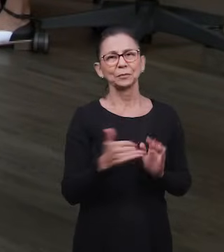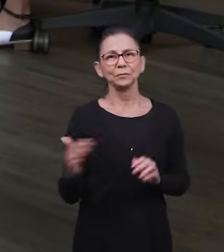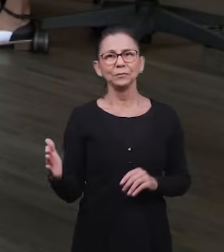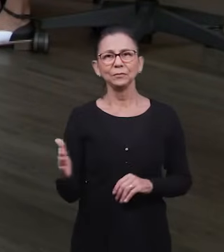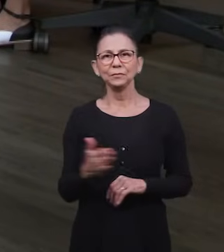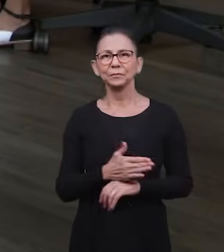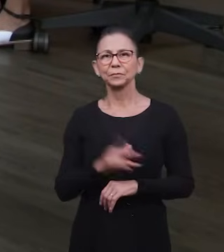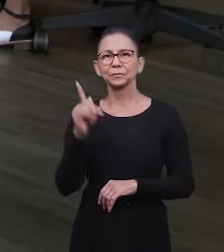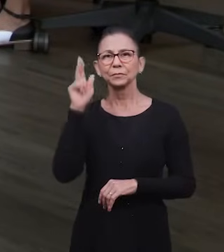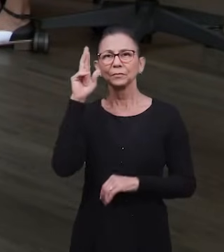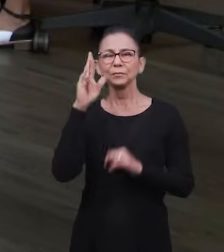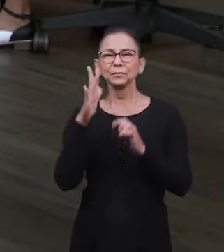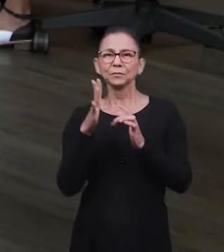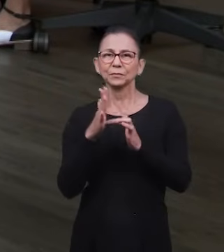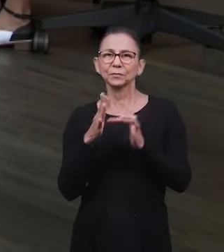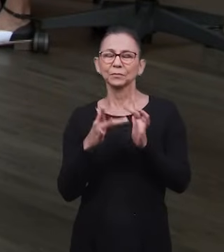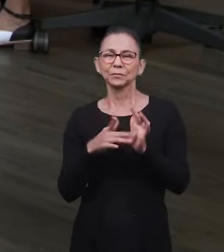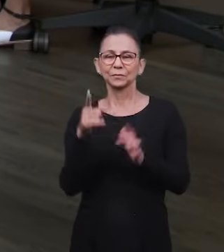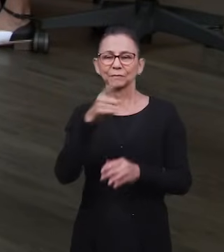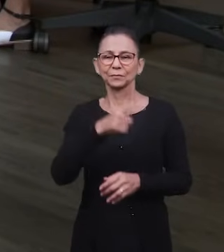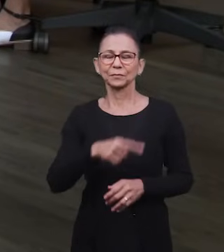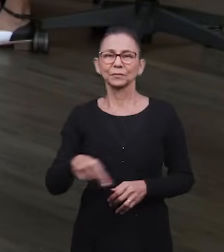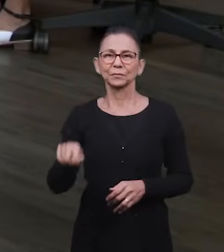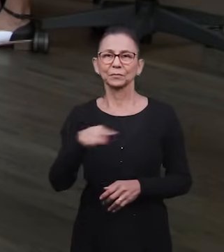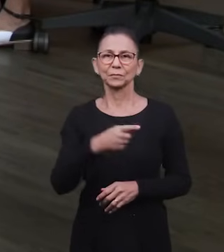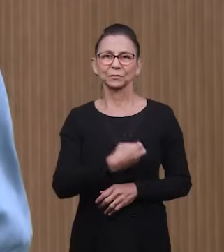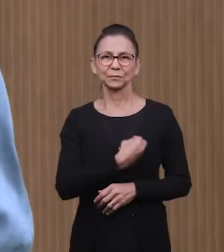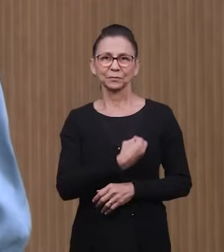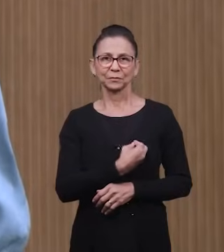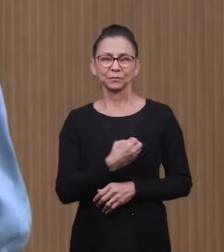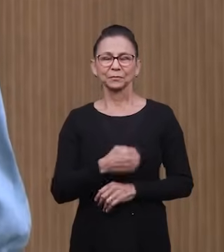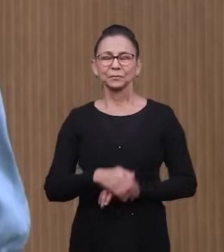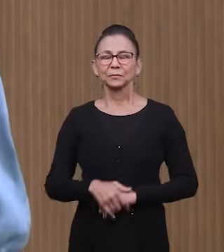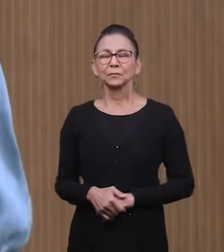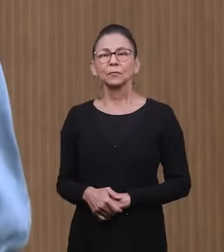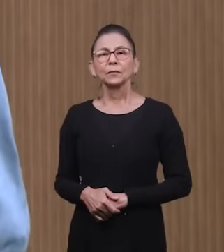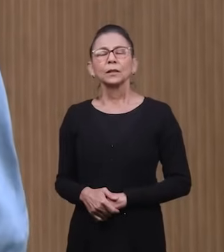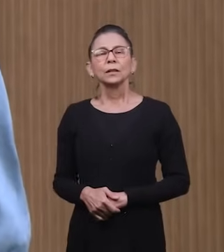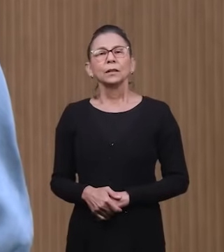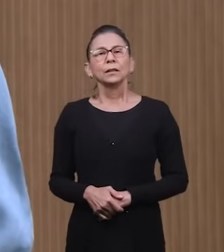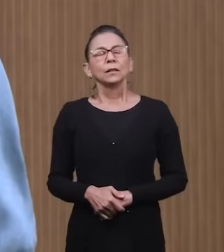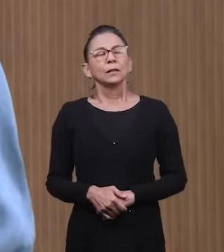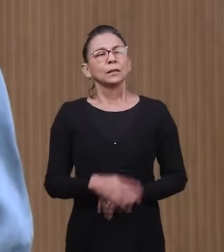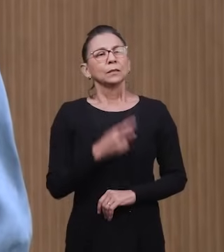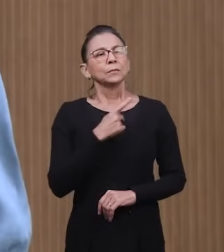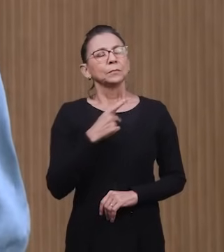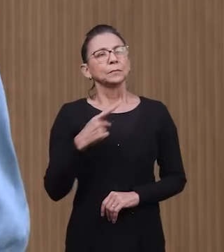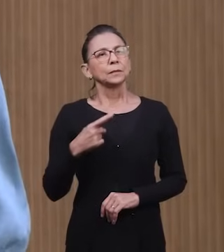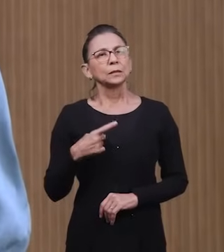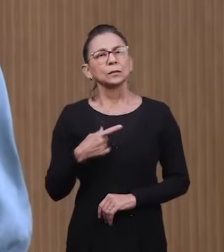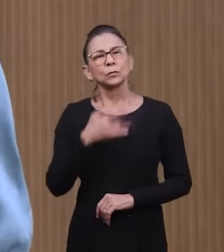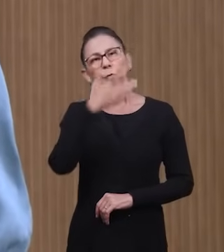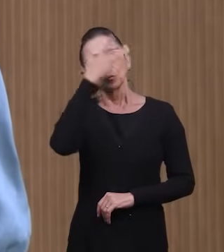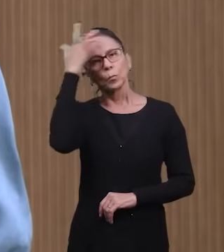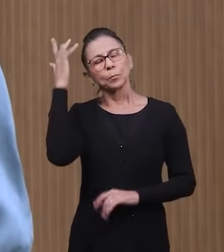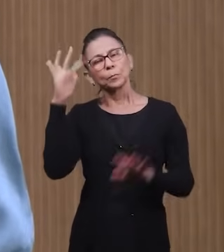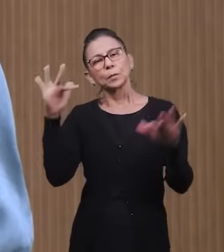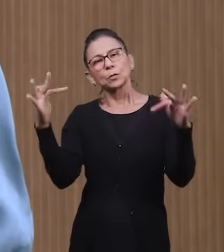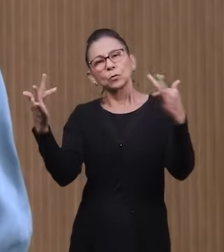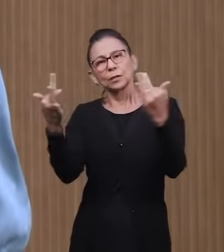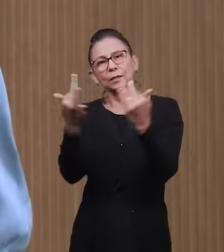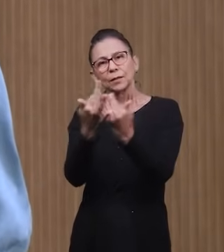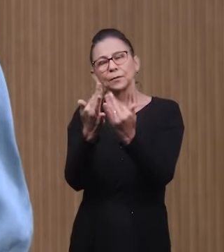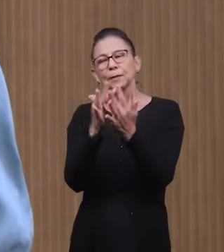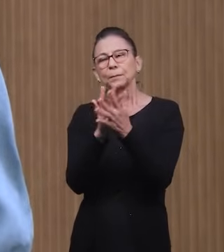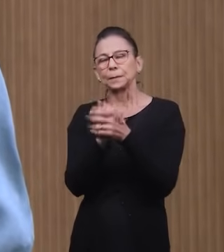Ai, Senhor, Pai seus pastores, Pai seus jovens. Pastor Alexandre, quando um parente ou uma pessoa próxima